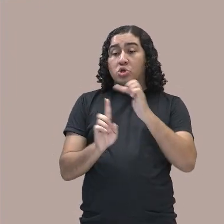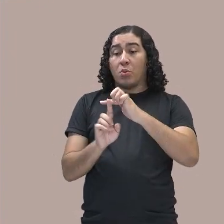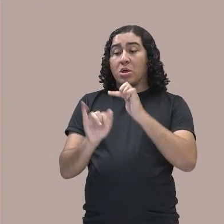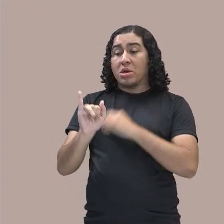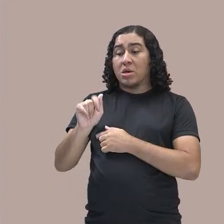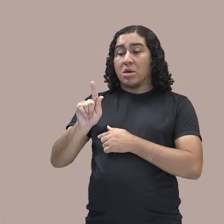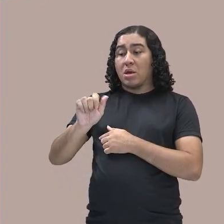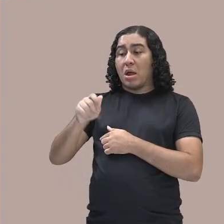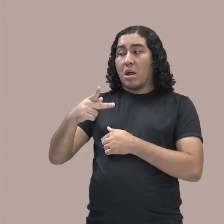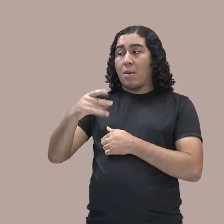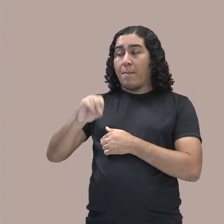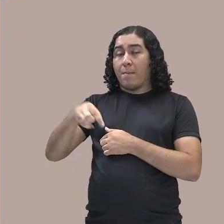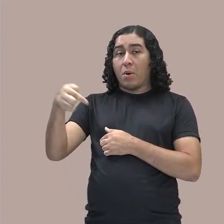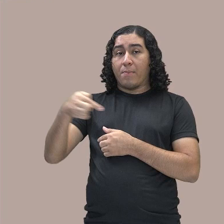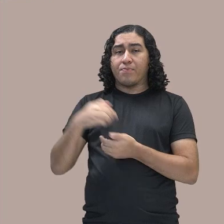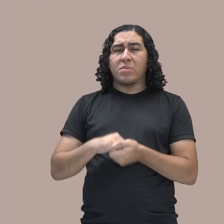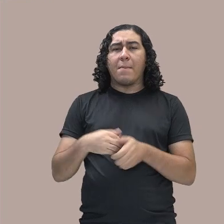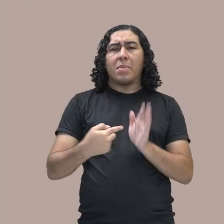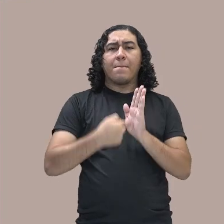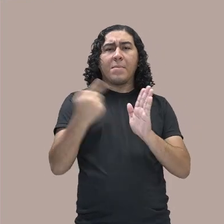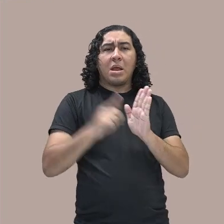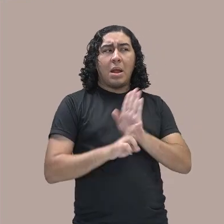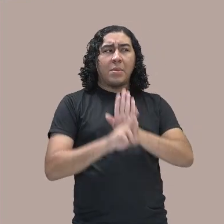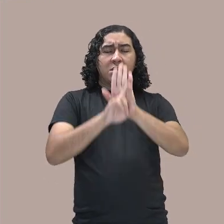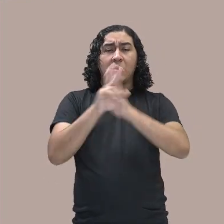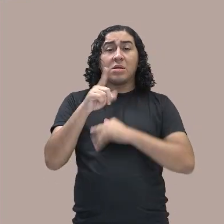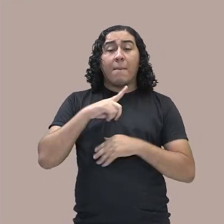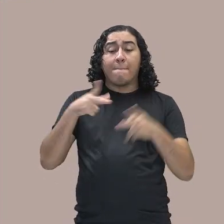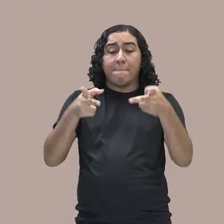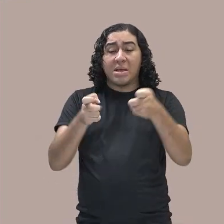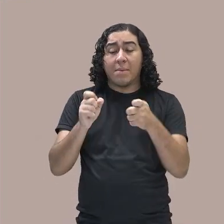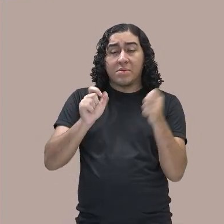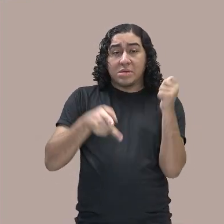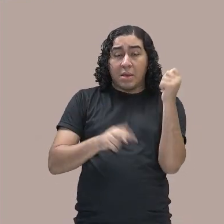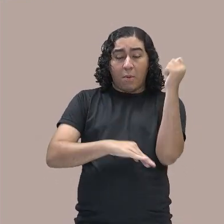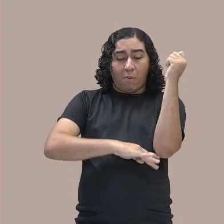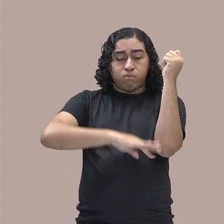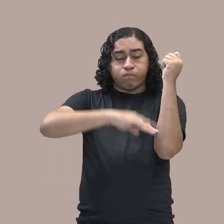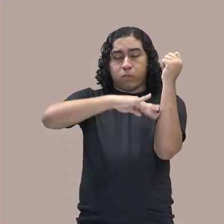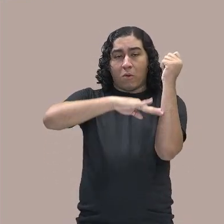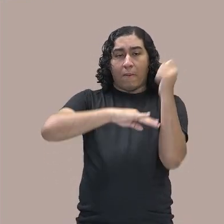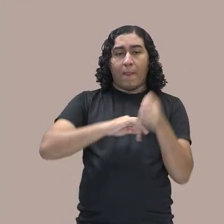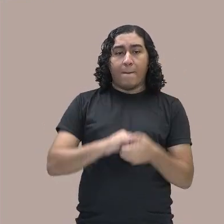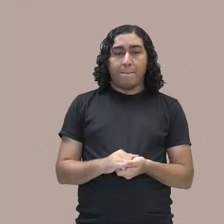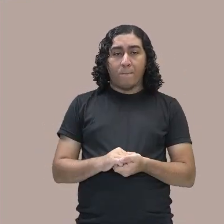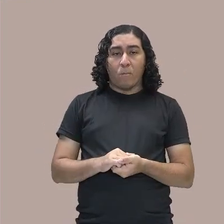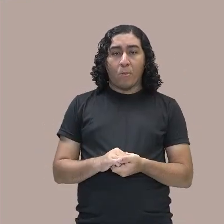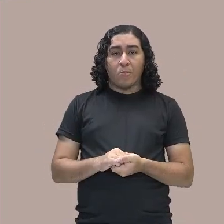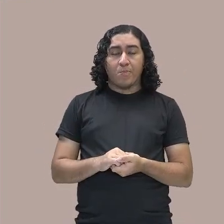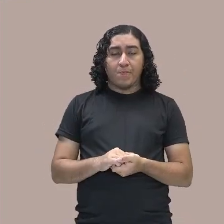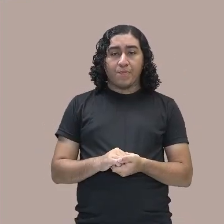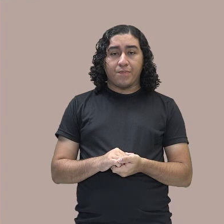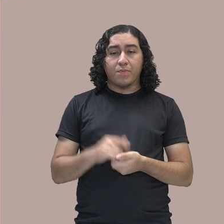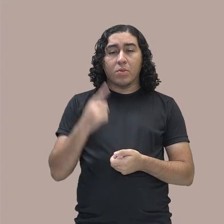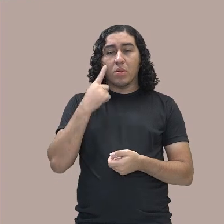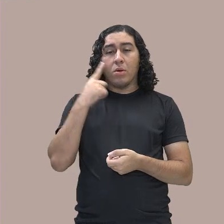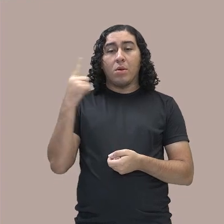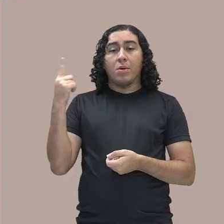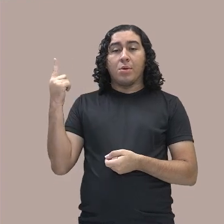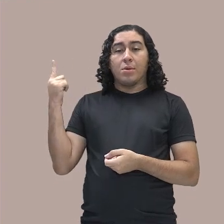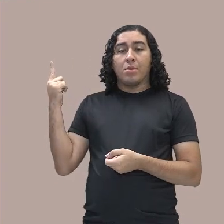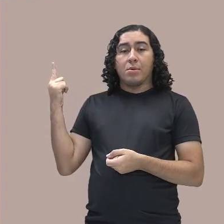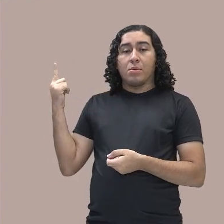primeira representação, onde a gente observa que ela está sempre alagada. Essa área central, a gente observa a floresta